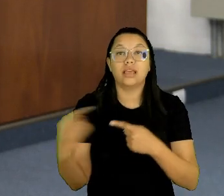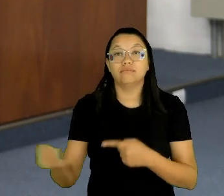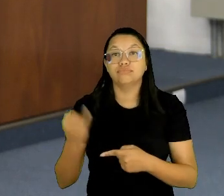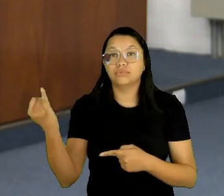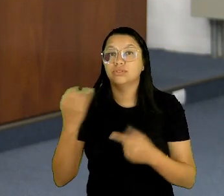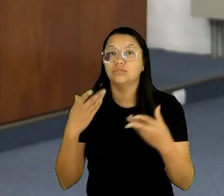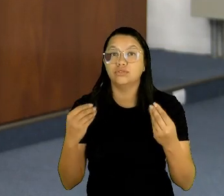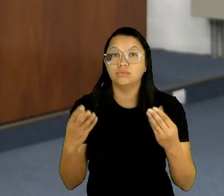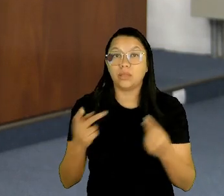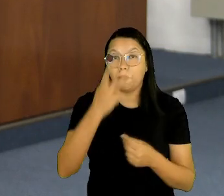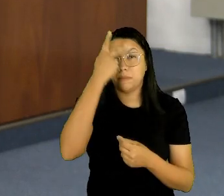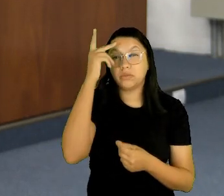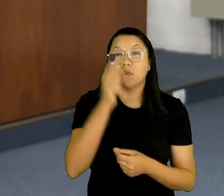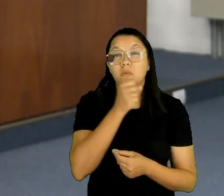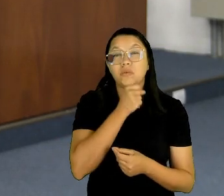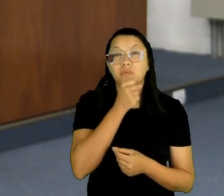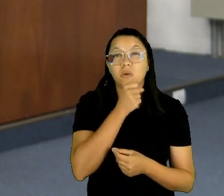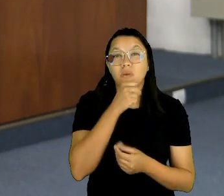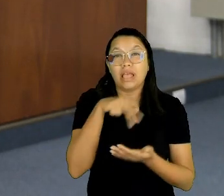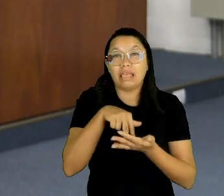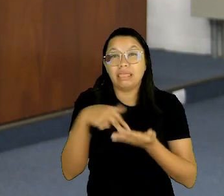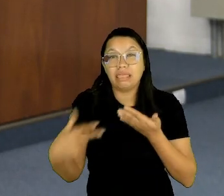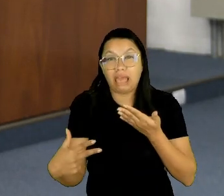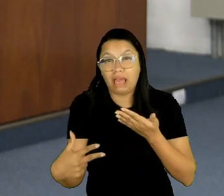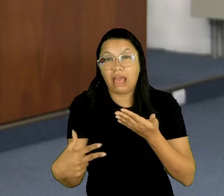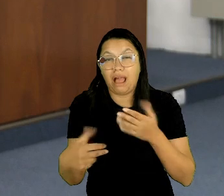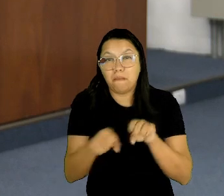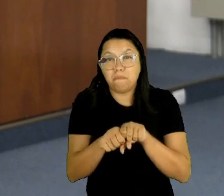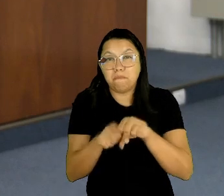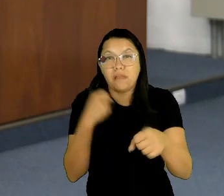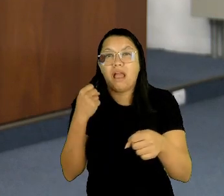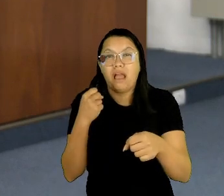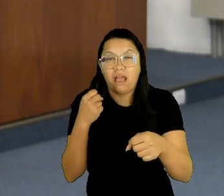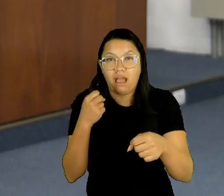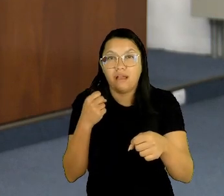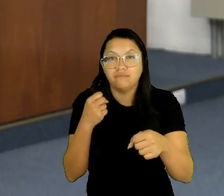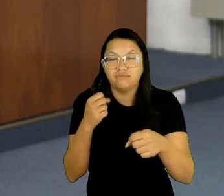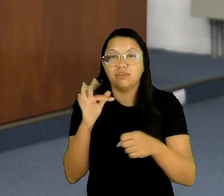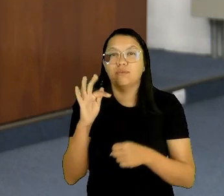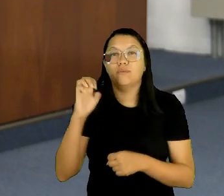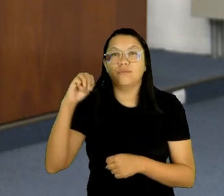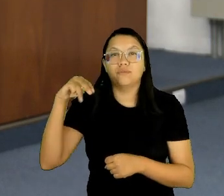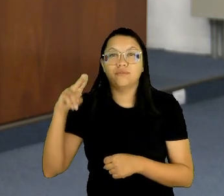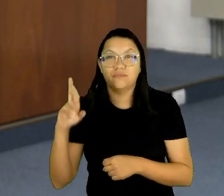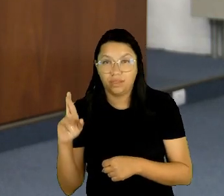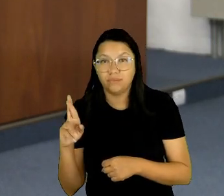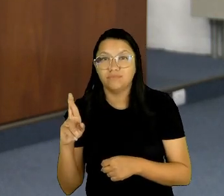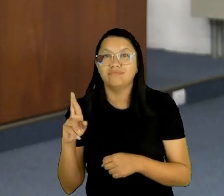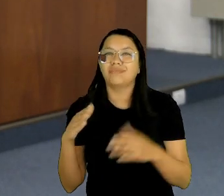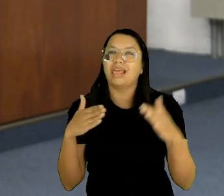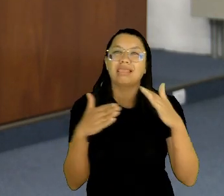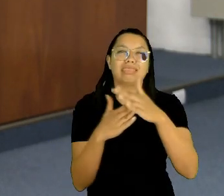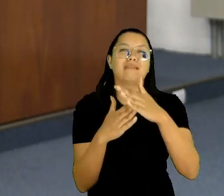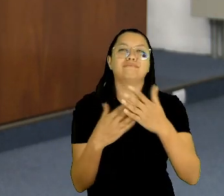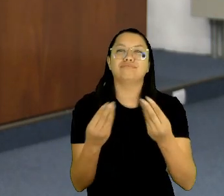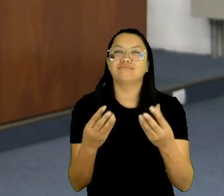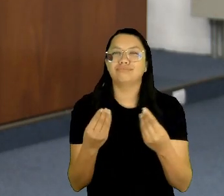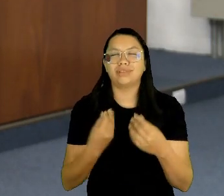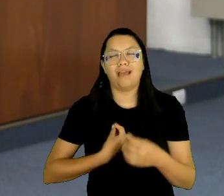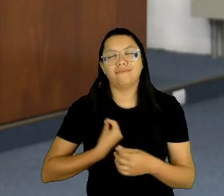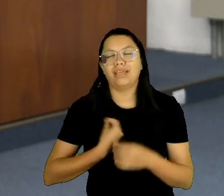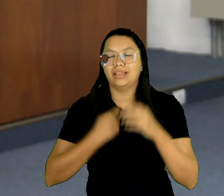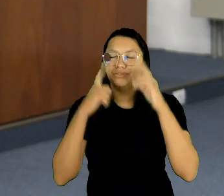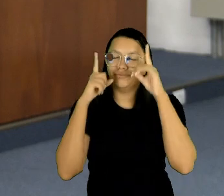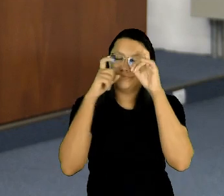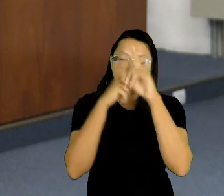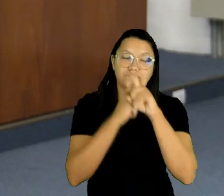importante. Idosos que acabam caindo e fraturando o fêmur é extremamente comum, isso limita muito a vida. Então a